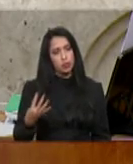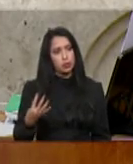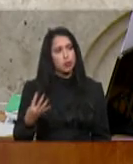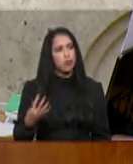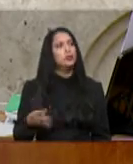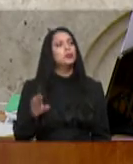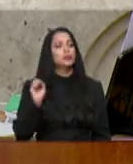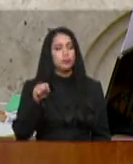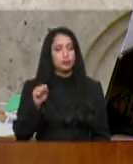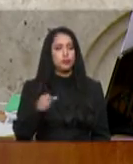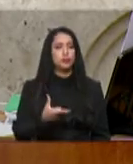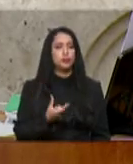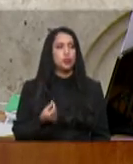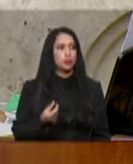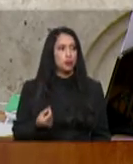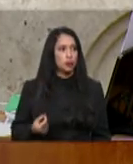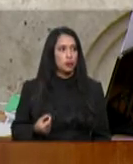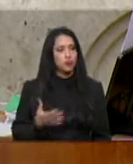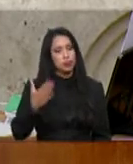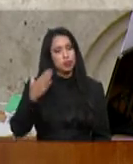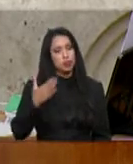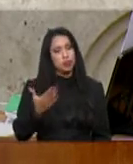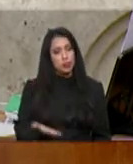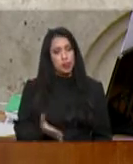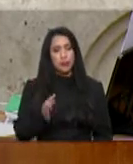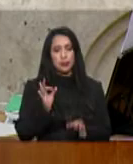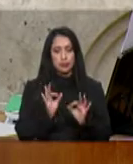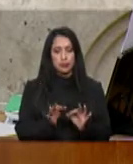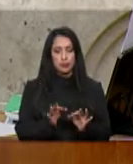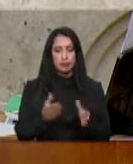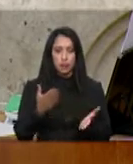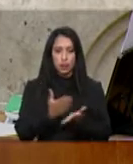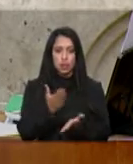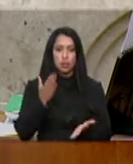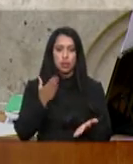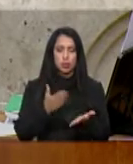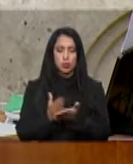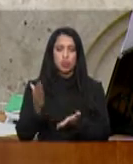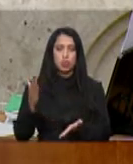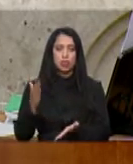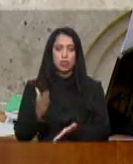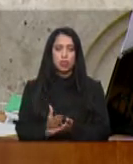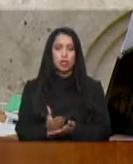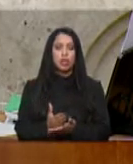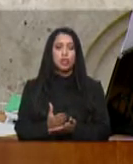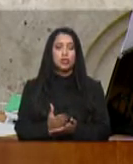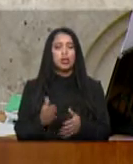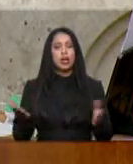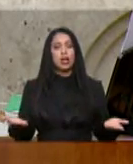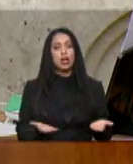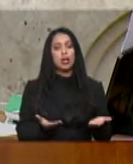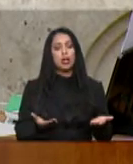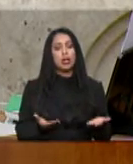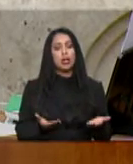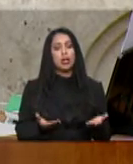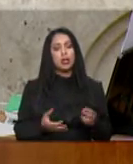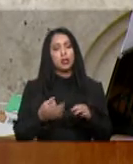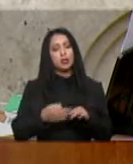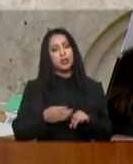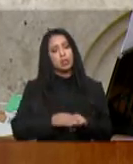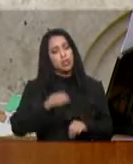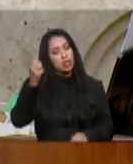10.224. Exatamente. De 2020. Obrigada. Perfeito. Então, procedente. Ministro Alexandre Moraes, pede a